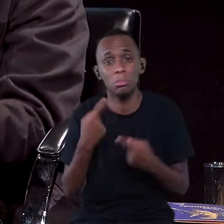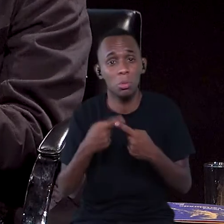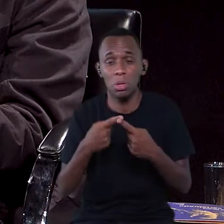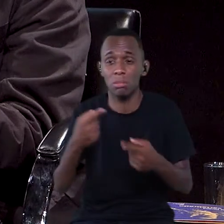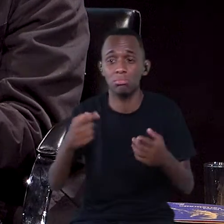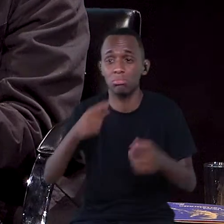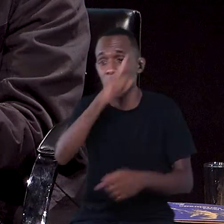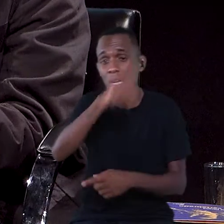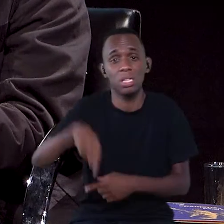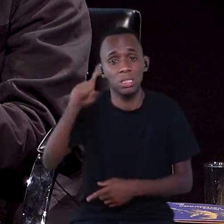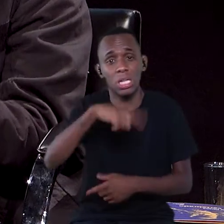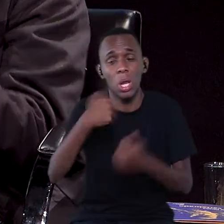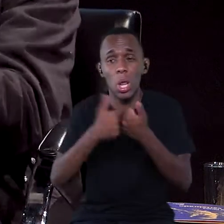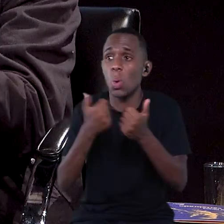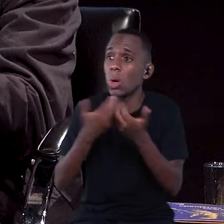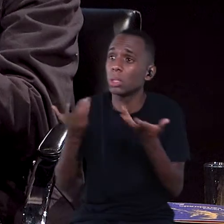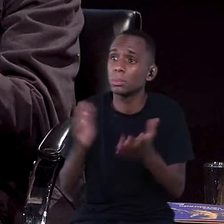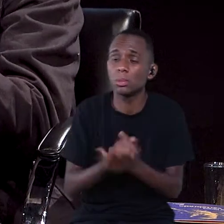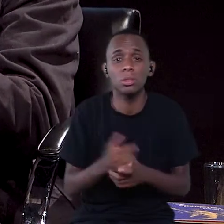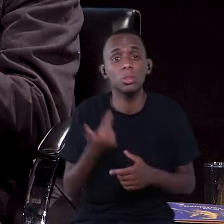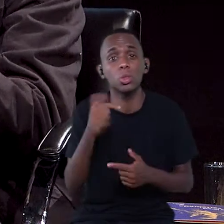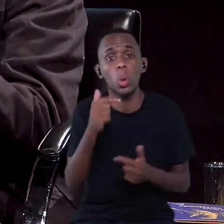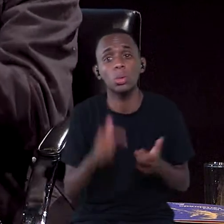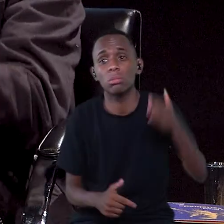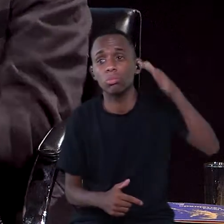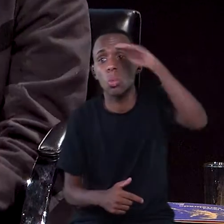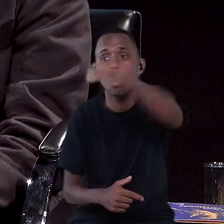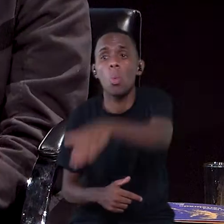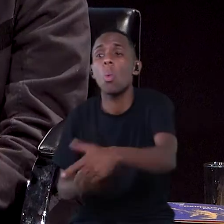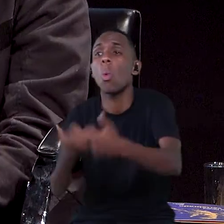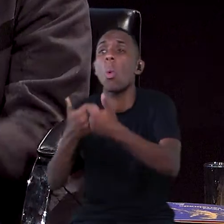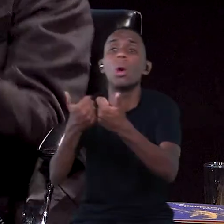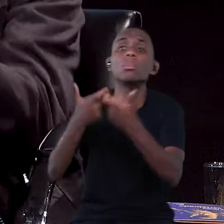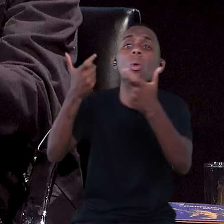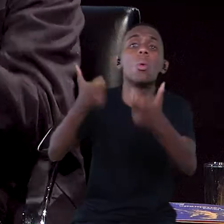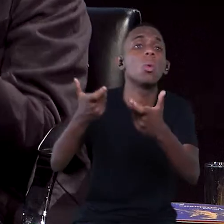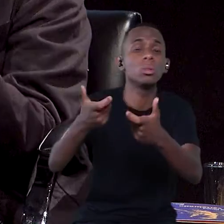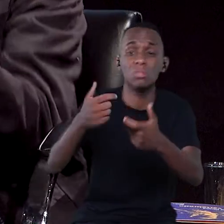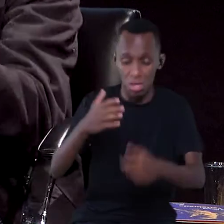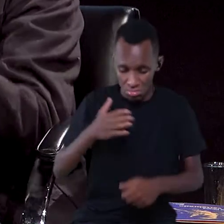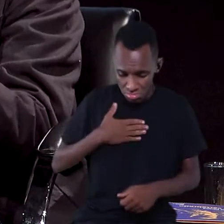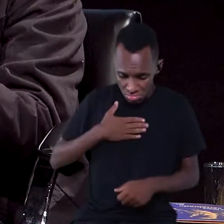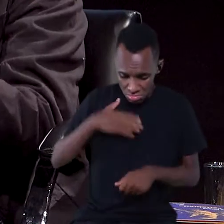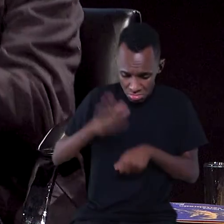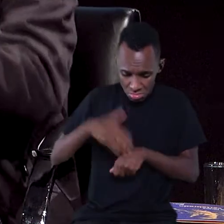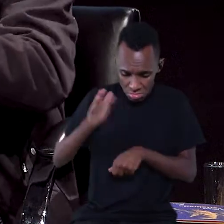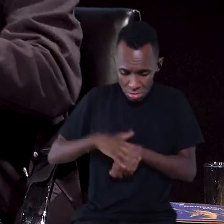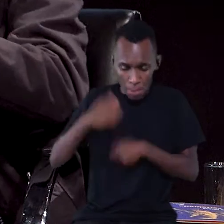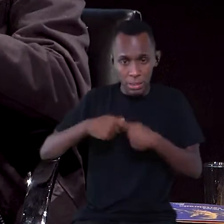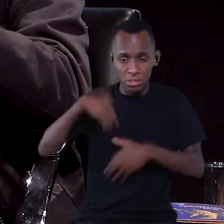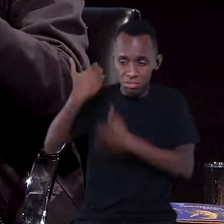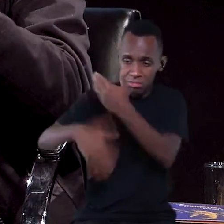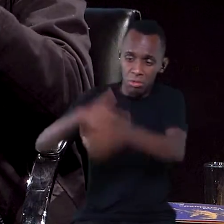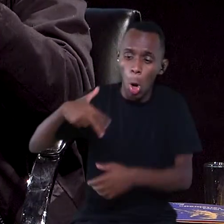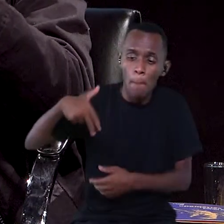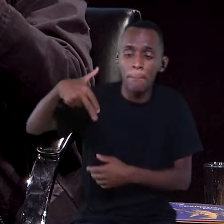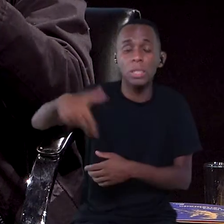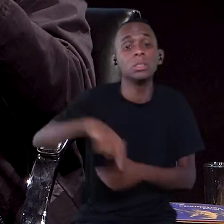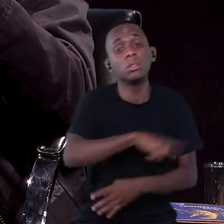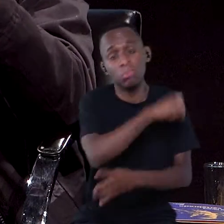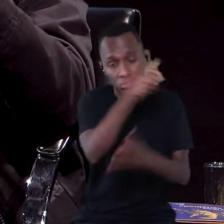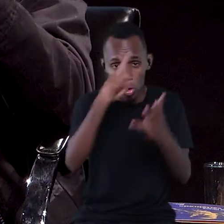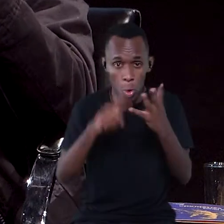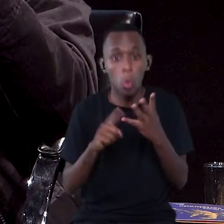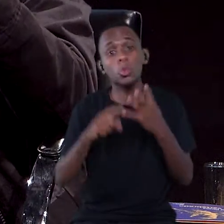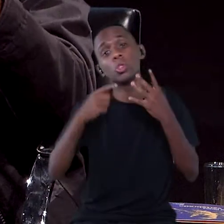ficava a questão filosófica. Você não tem o ônibus para ir para onde eu vou. Eu tenho que ir comigo mesmo. Então, essa última parte explora essa